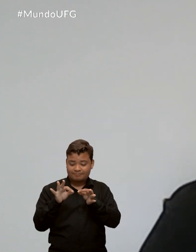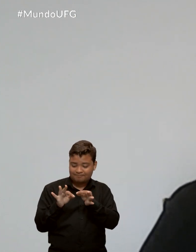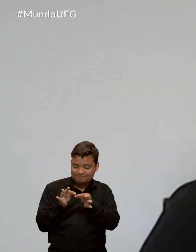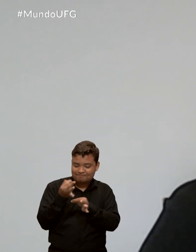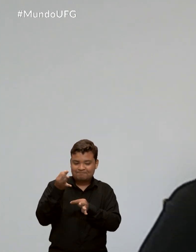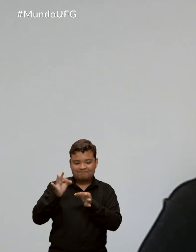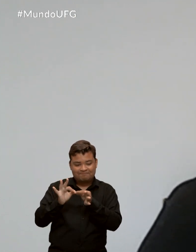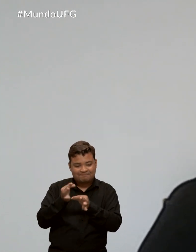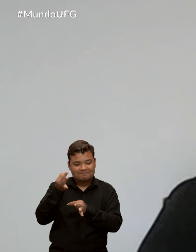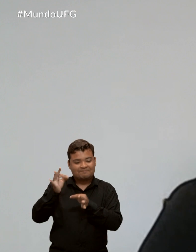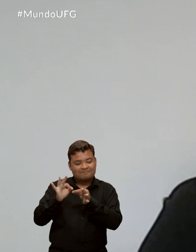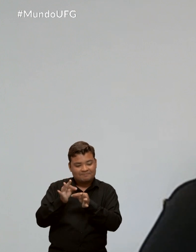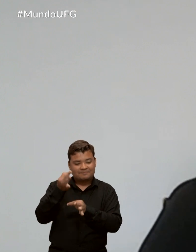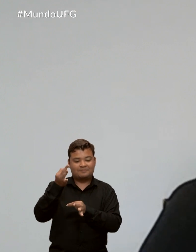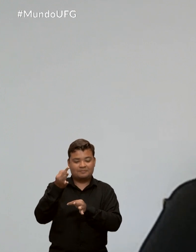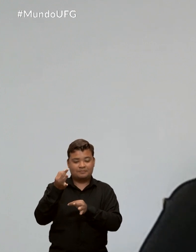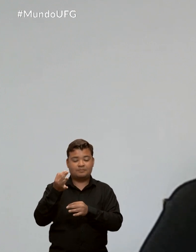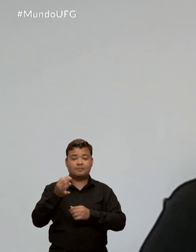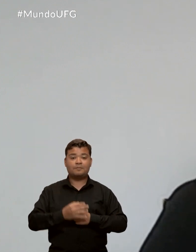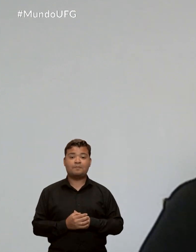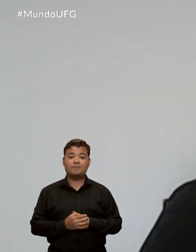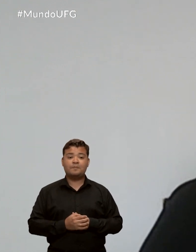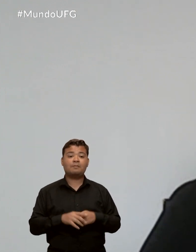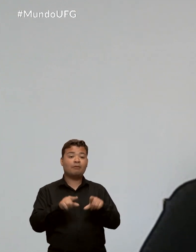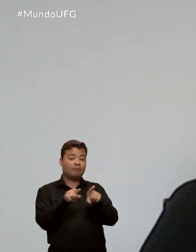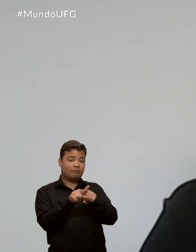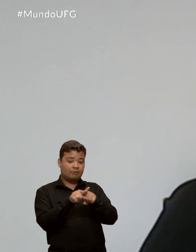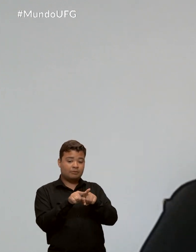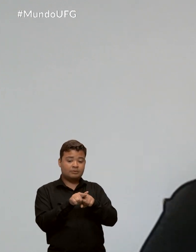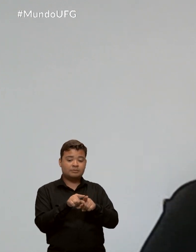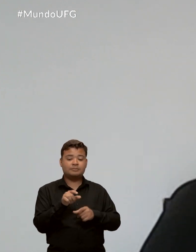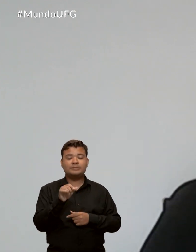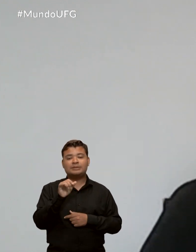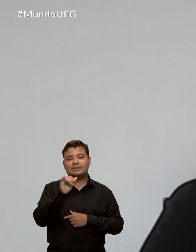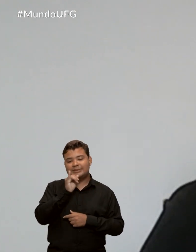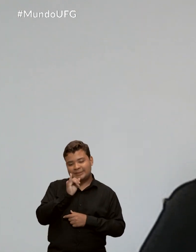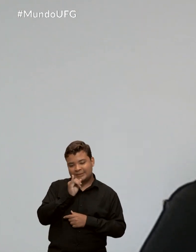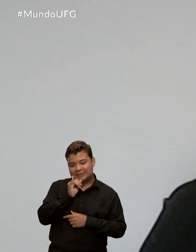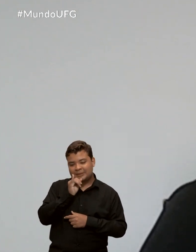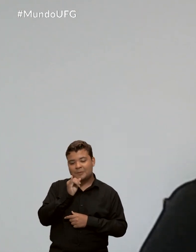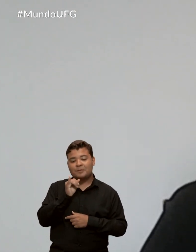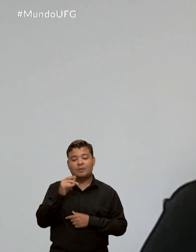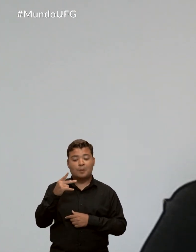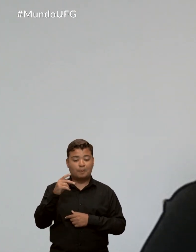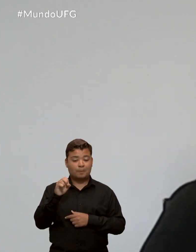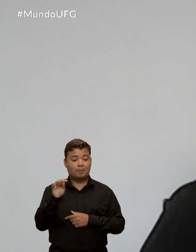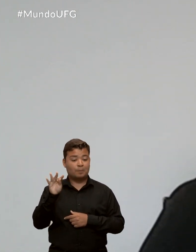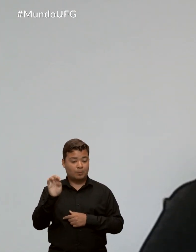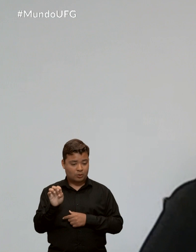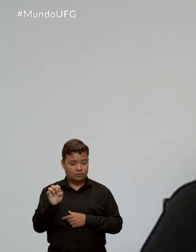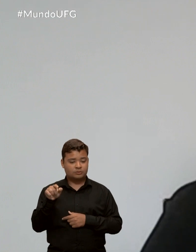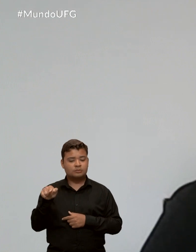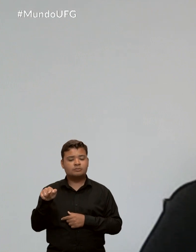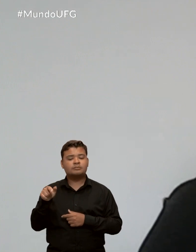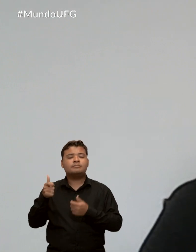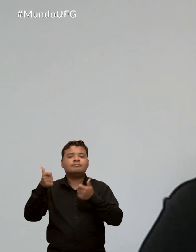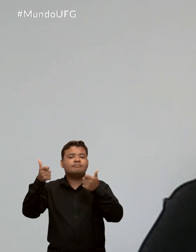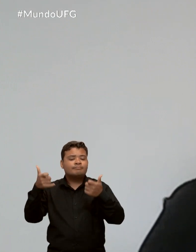agulha. Se eu for fazer o pote, né, que ele fala que um pote